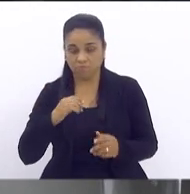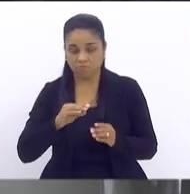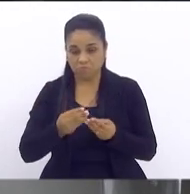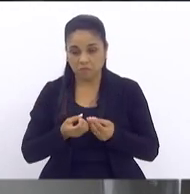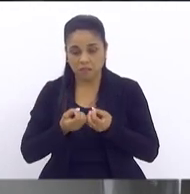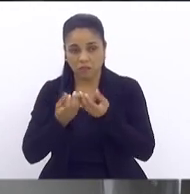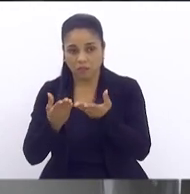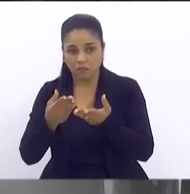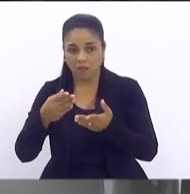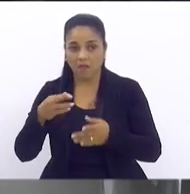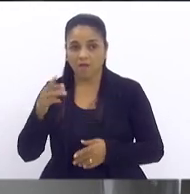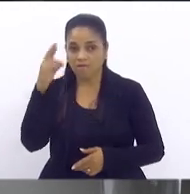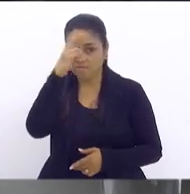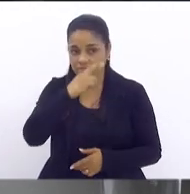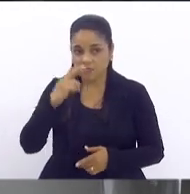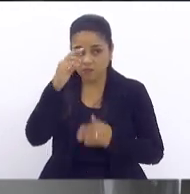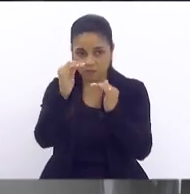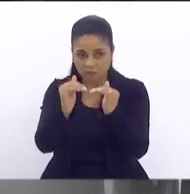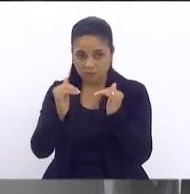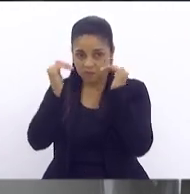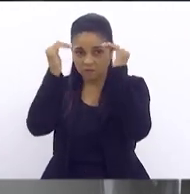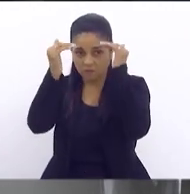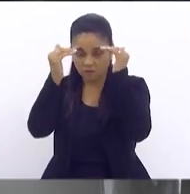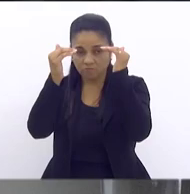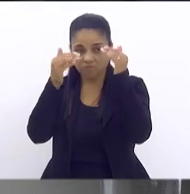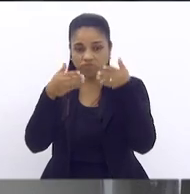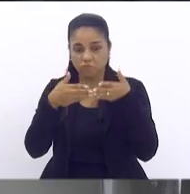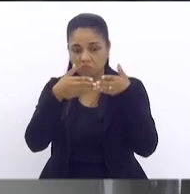fiscalização para a autoridade portuária